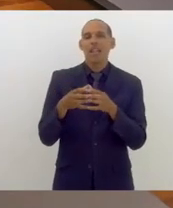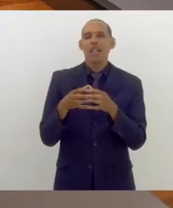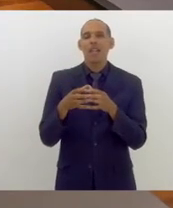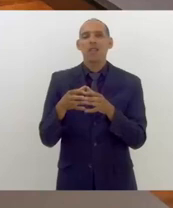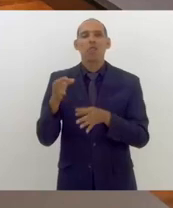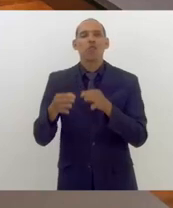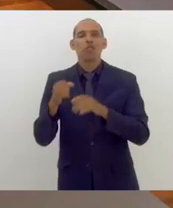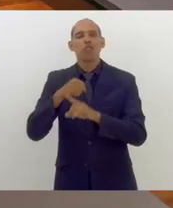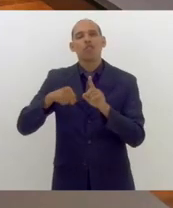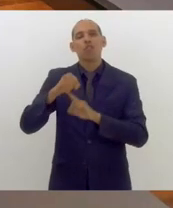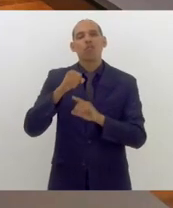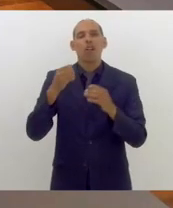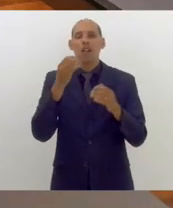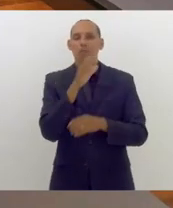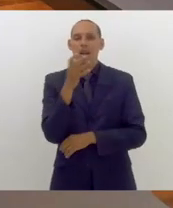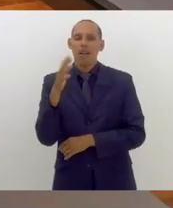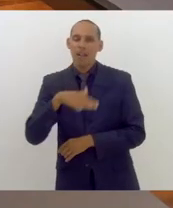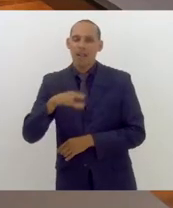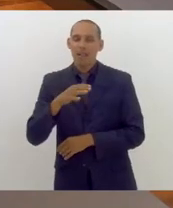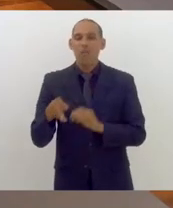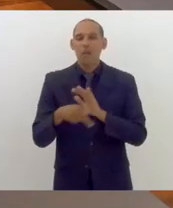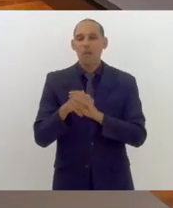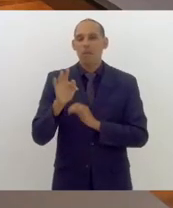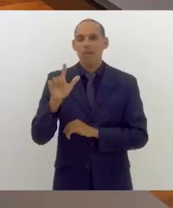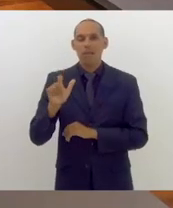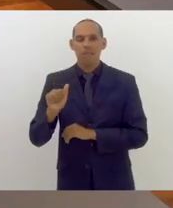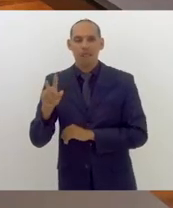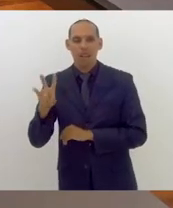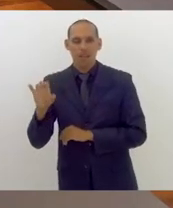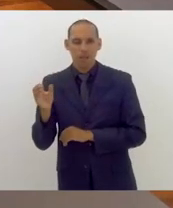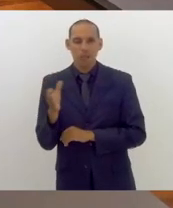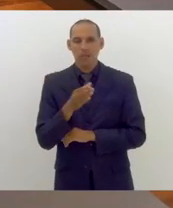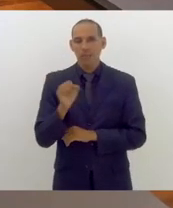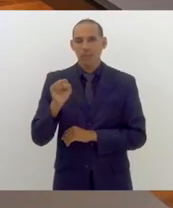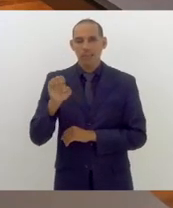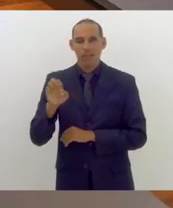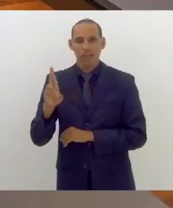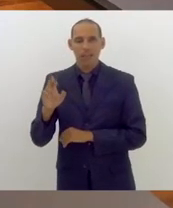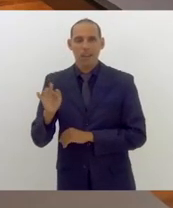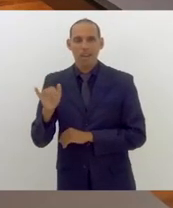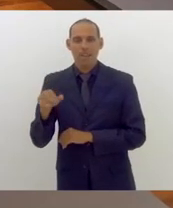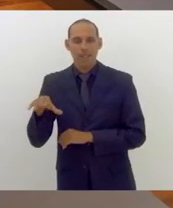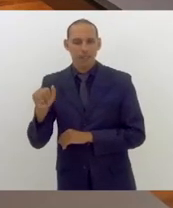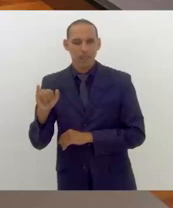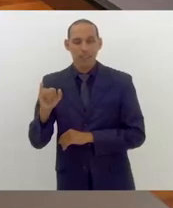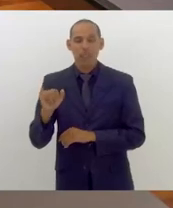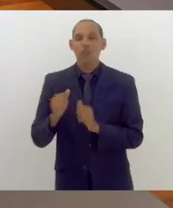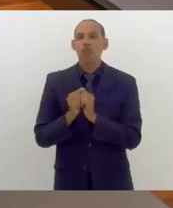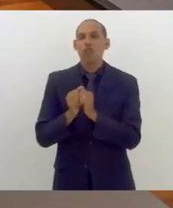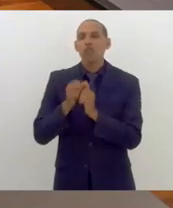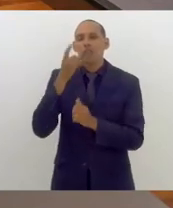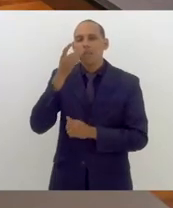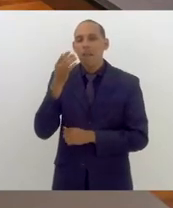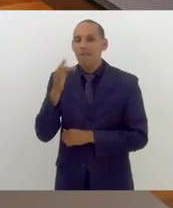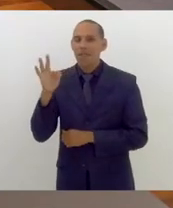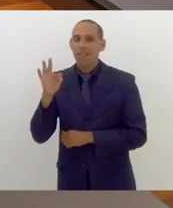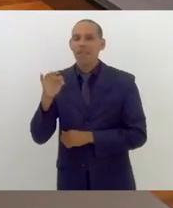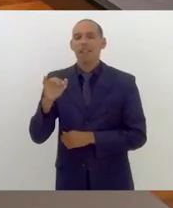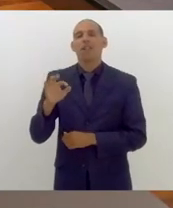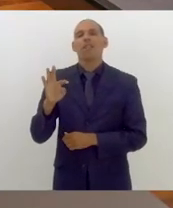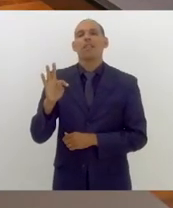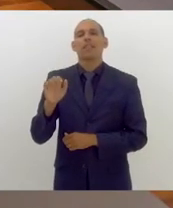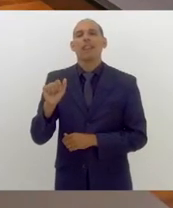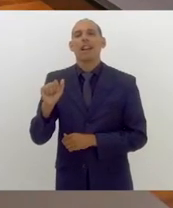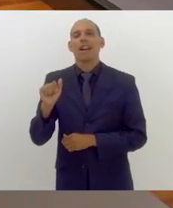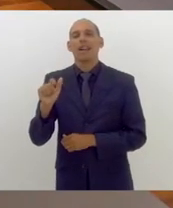serafini alguns meses atrás a gente fez uma diligência junto com a deputada Federal Talita Petroni fizemos uma